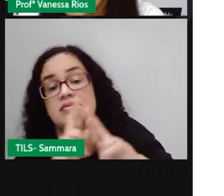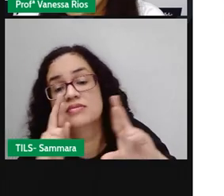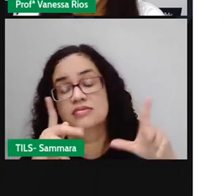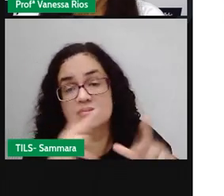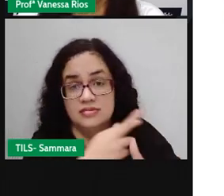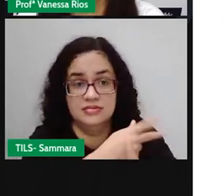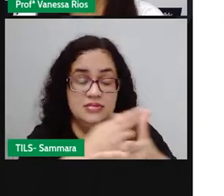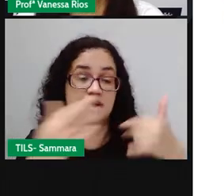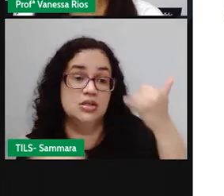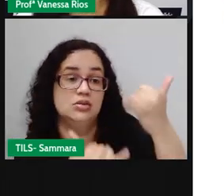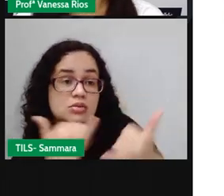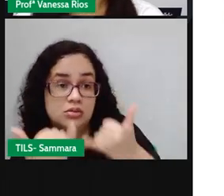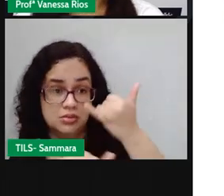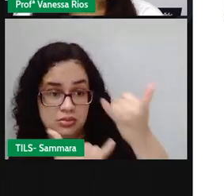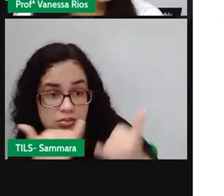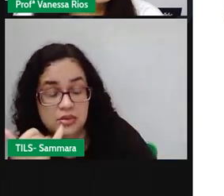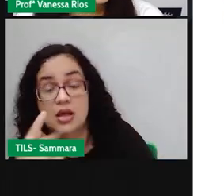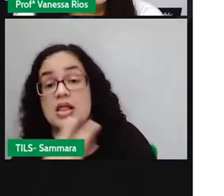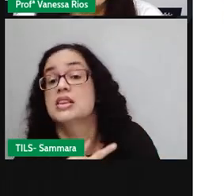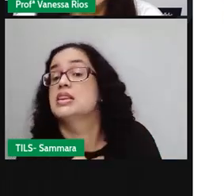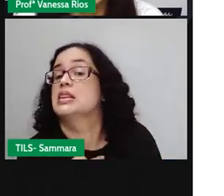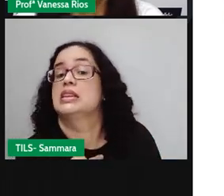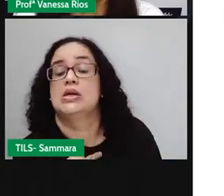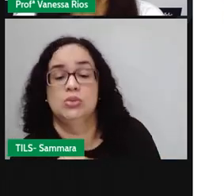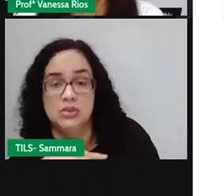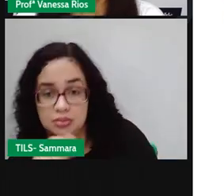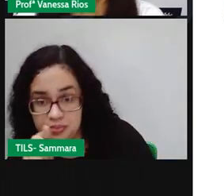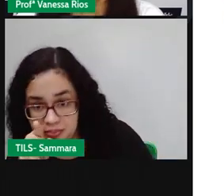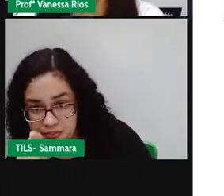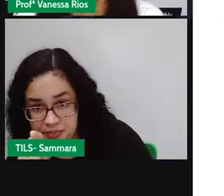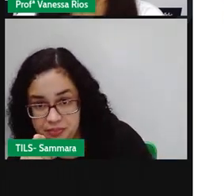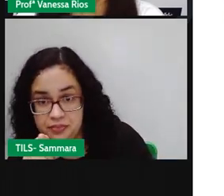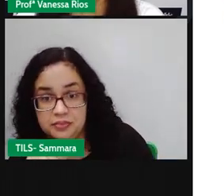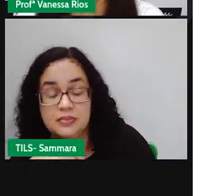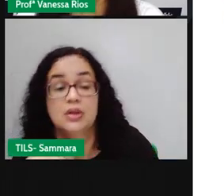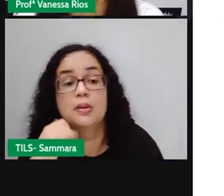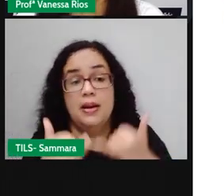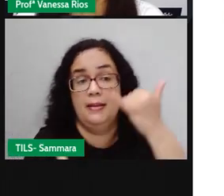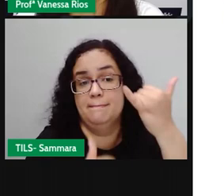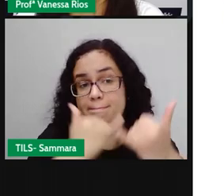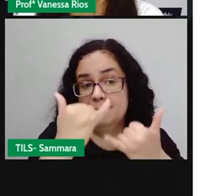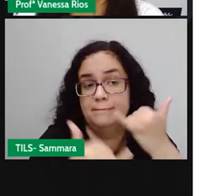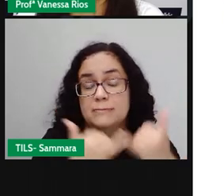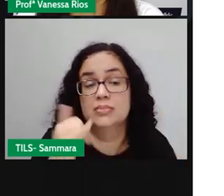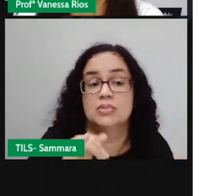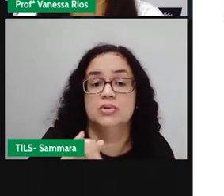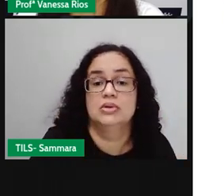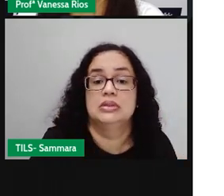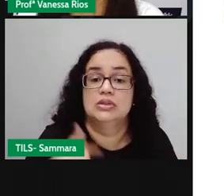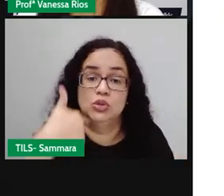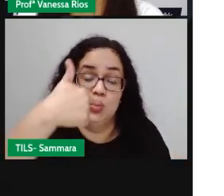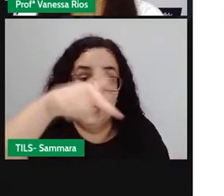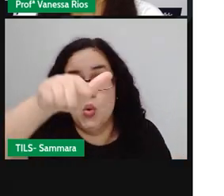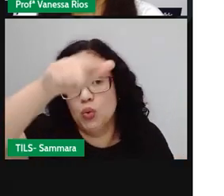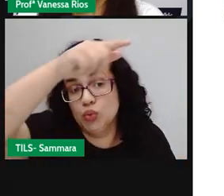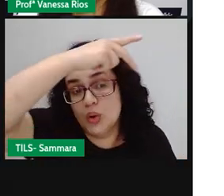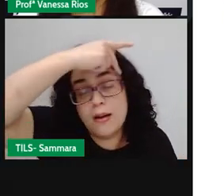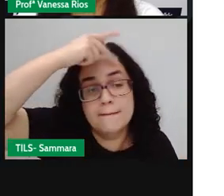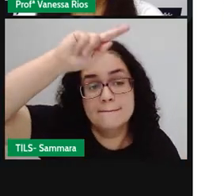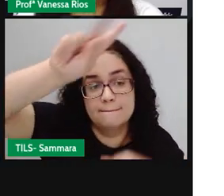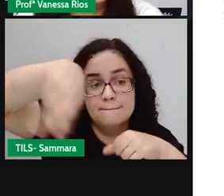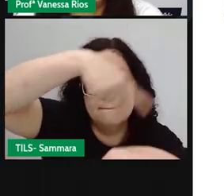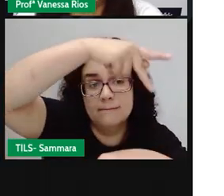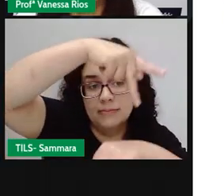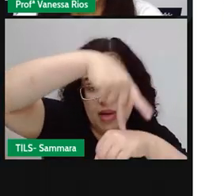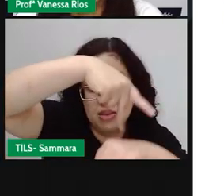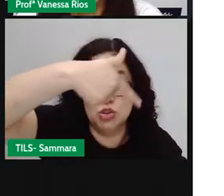de brinquedos hoje em dia que não tem esse selo, principalmente os brinquedos que são importados, que vêm aí da China, e